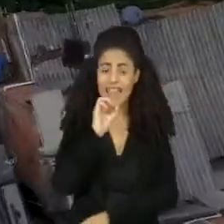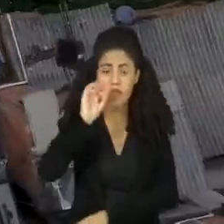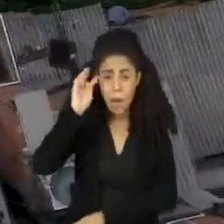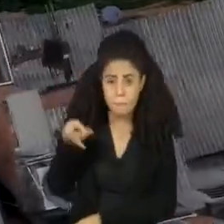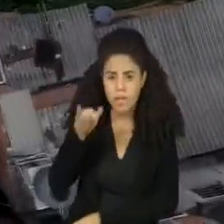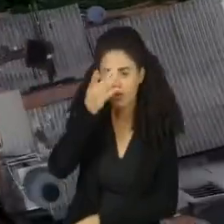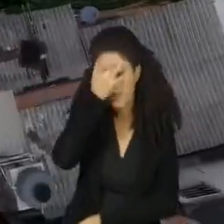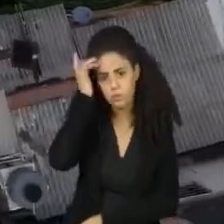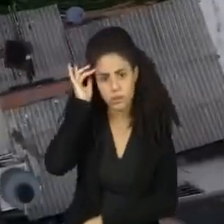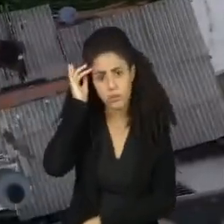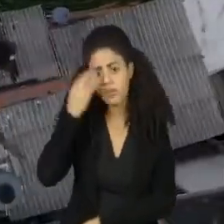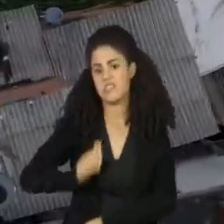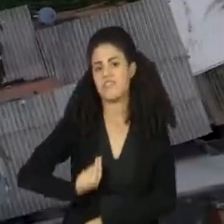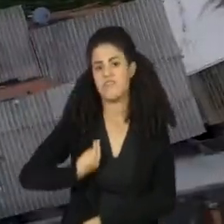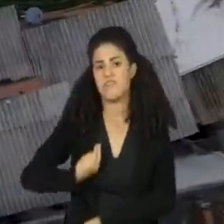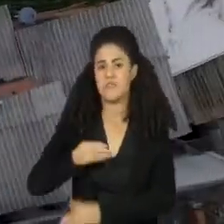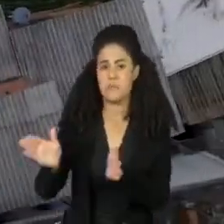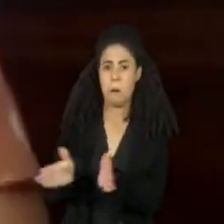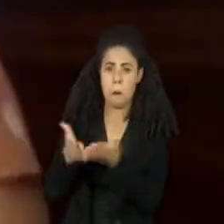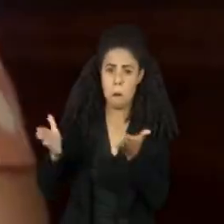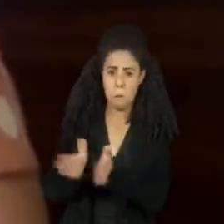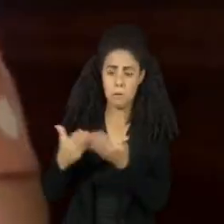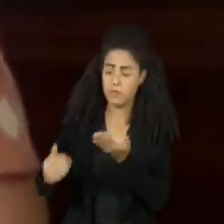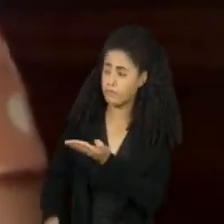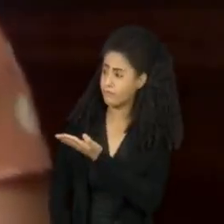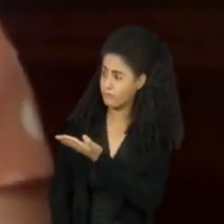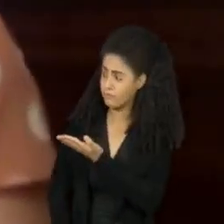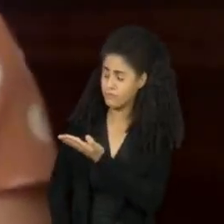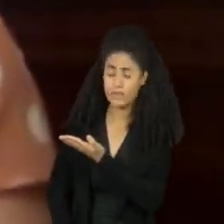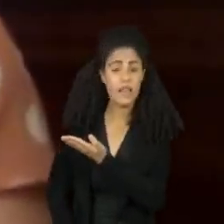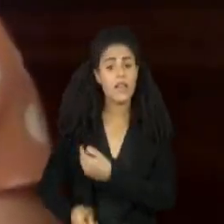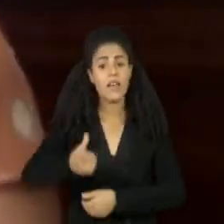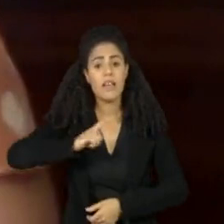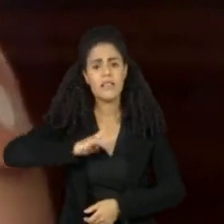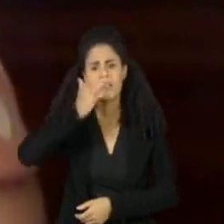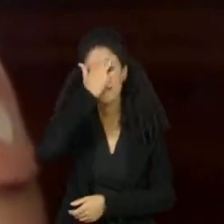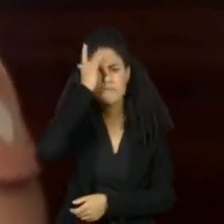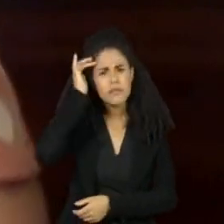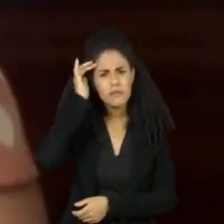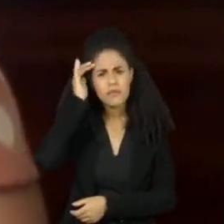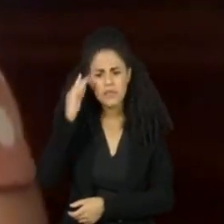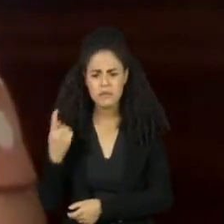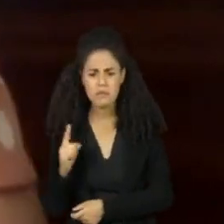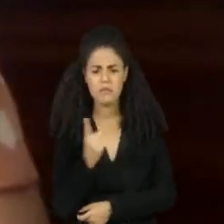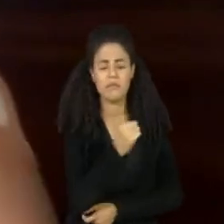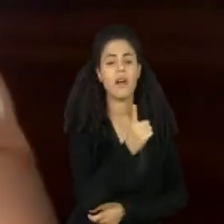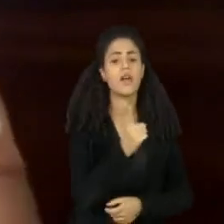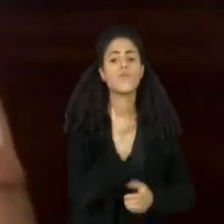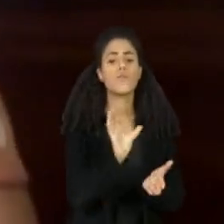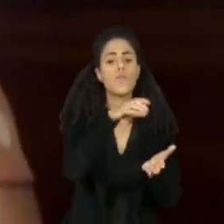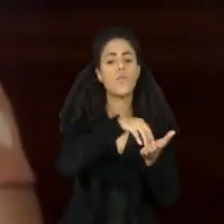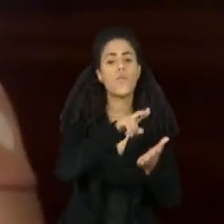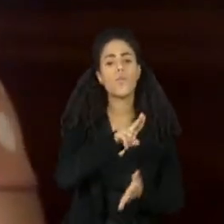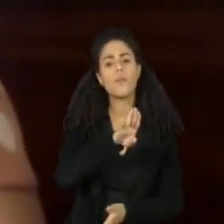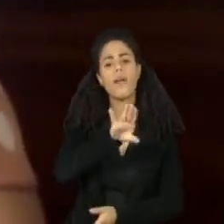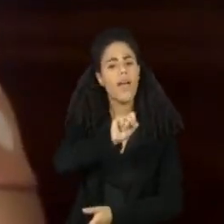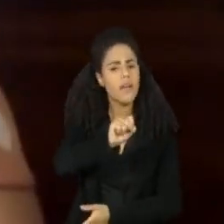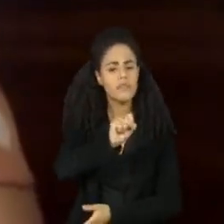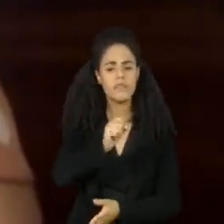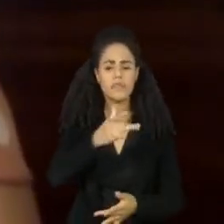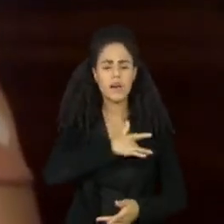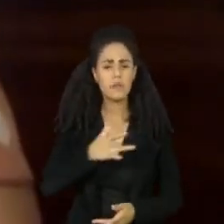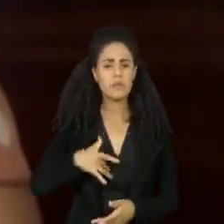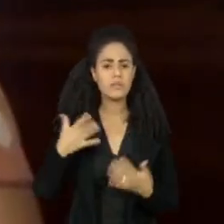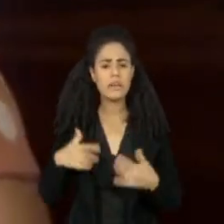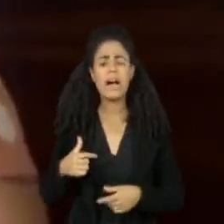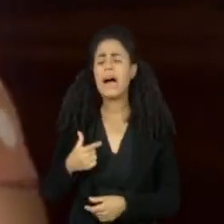milhões de pessoas vivendo na linha da pobreza pessoas chegando em unidade de saúde com fome por exemplo Então essa é uma